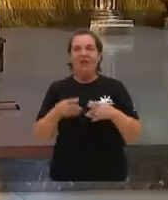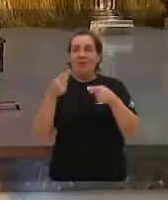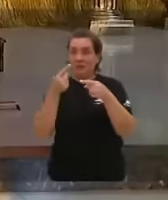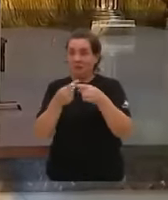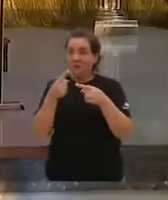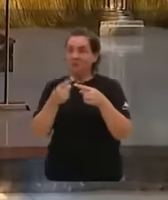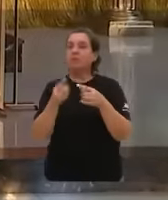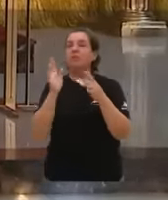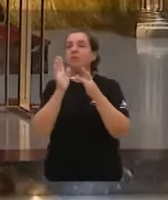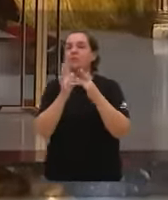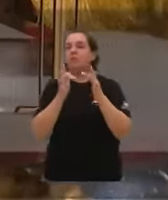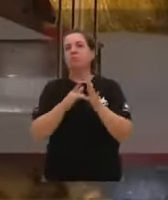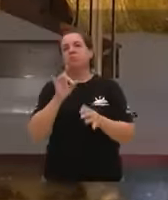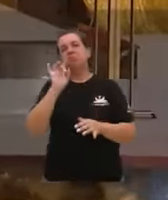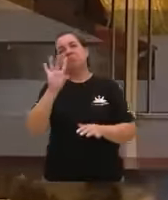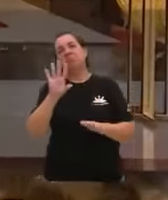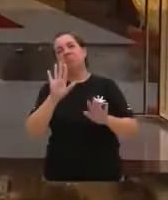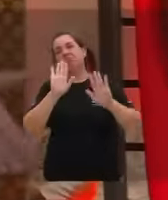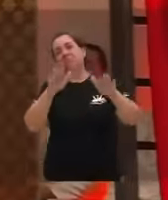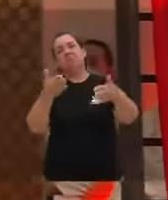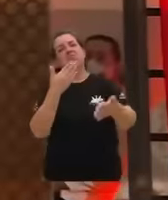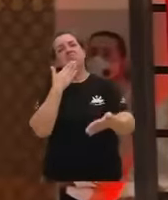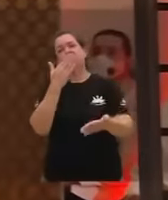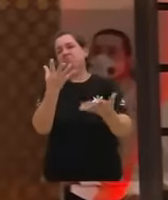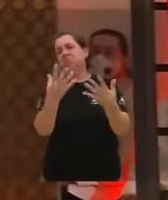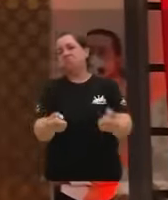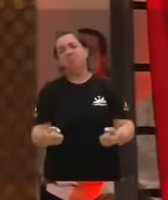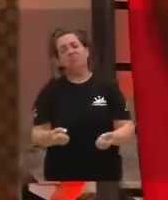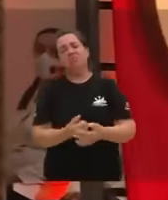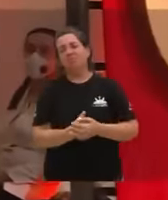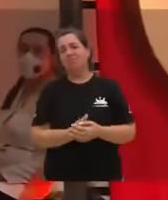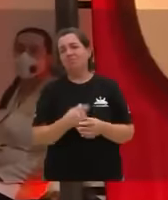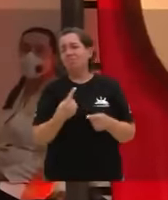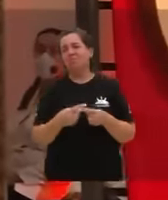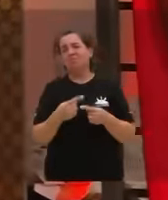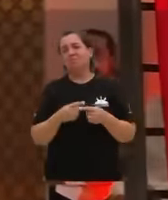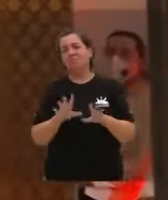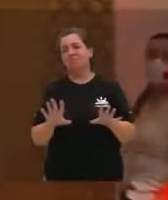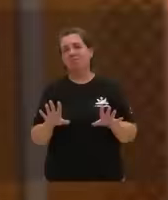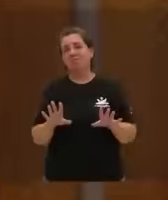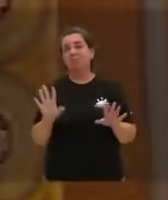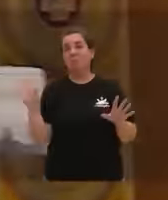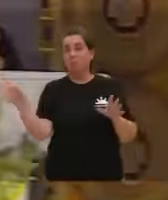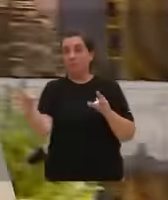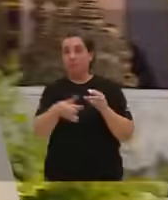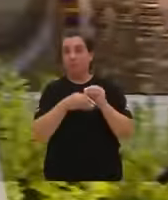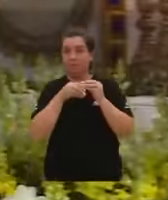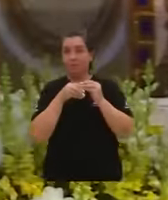Jesus simplesmente não disse pedi e recebereis? Por que acresceu